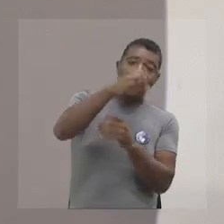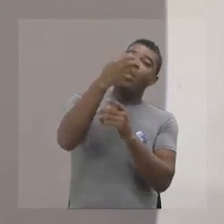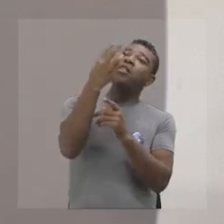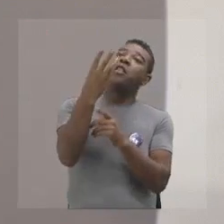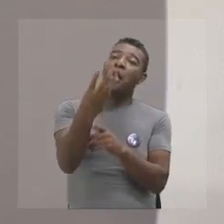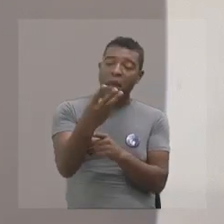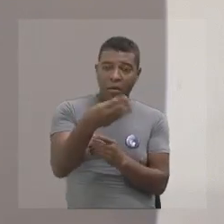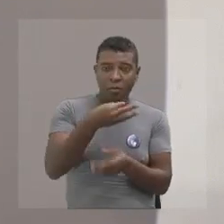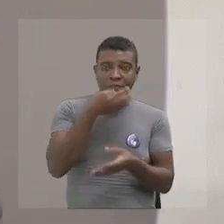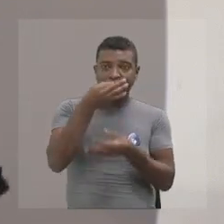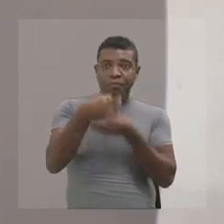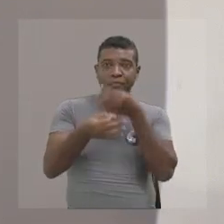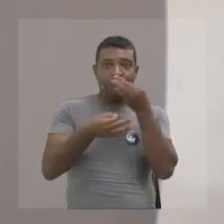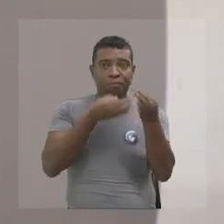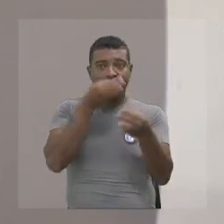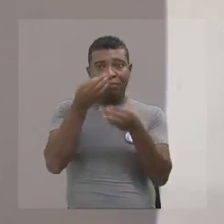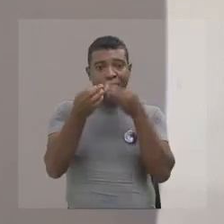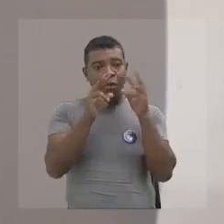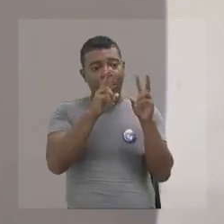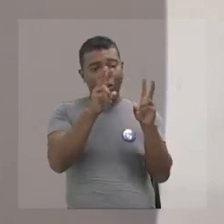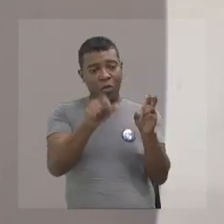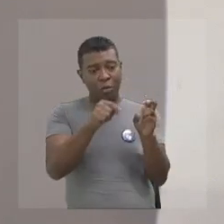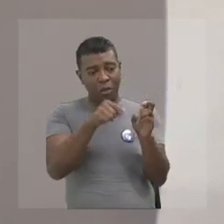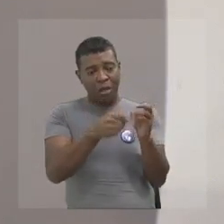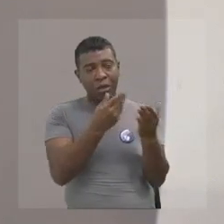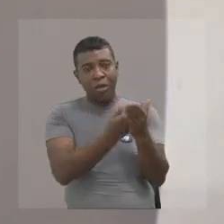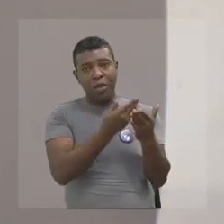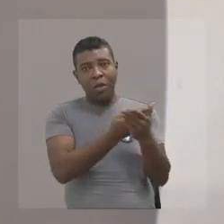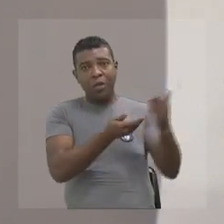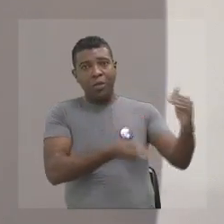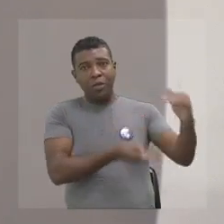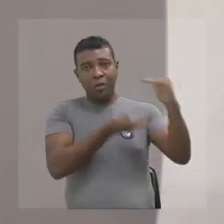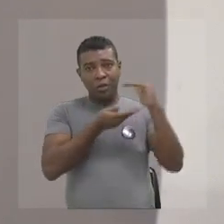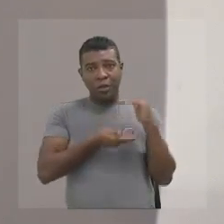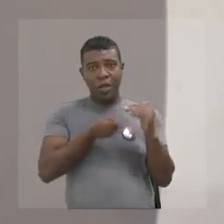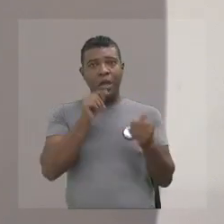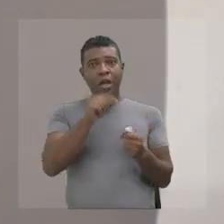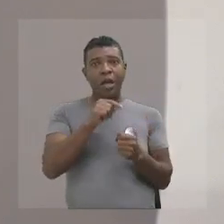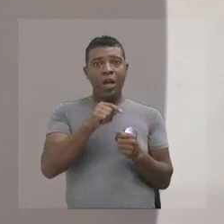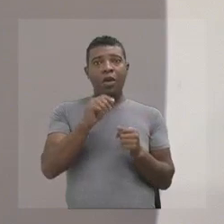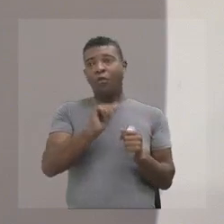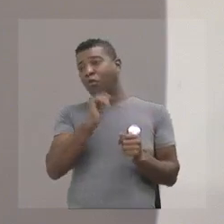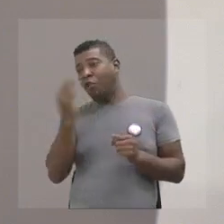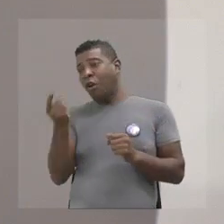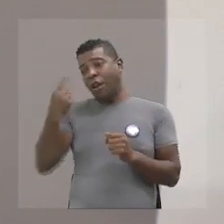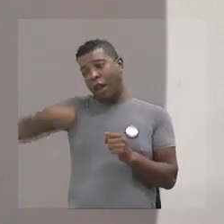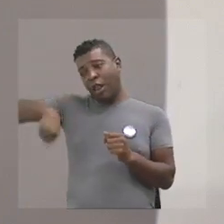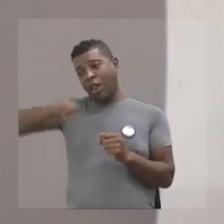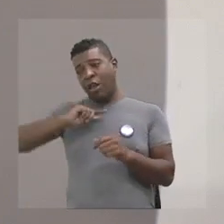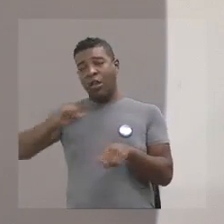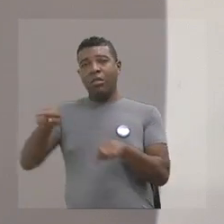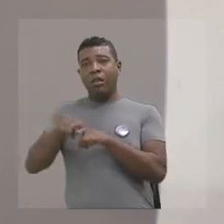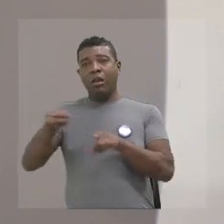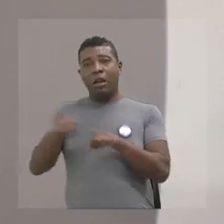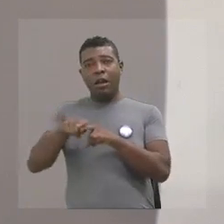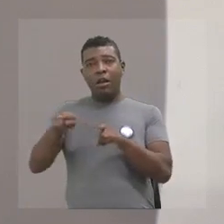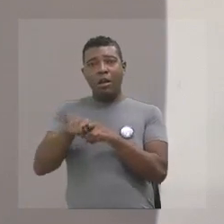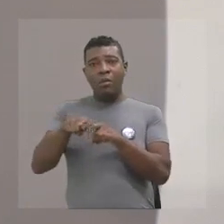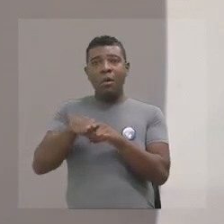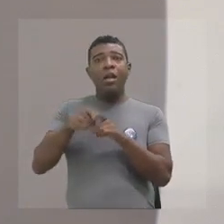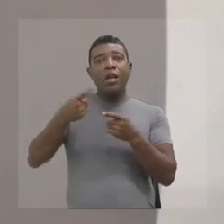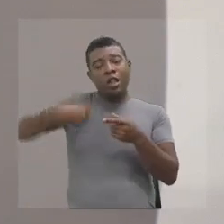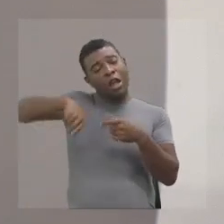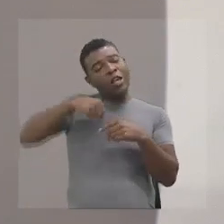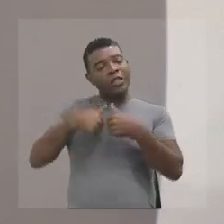aos estudos que a empresa nos mandou Vitor Fora as nossas Vitor tem acompanhado muito de perto e tem uma disposição